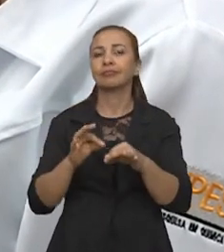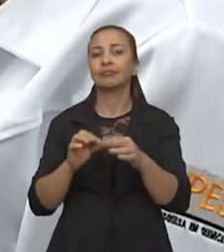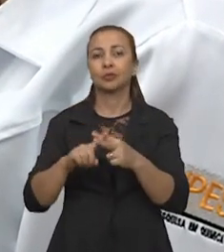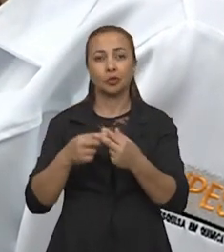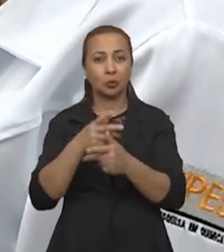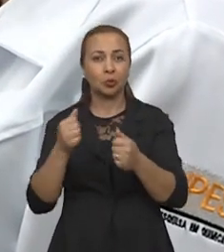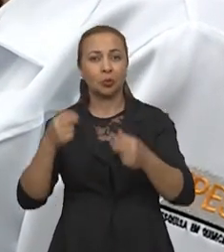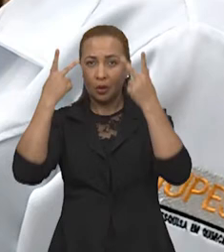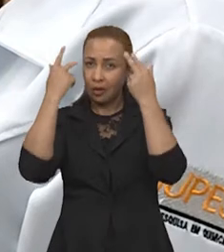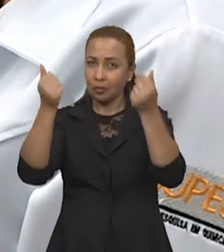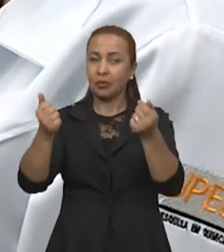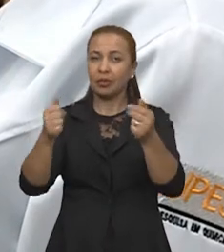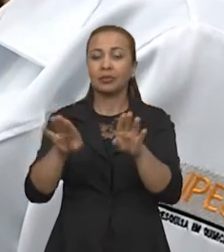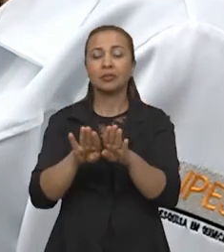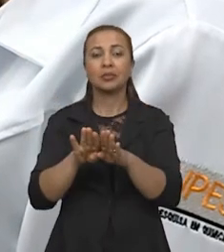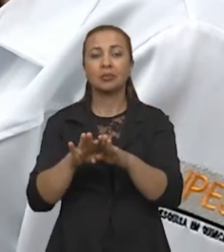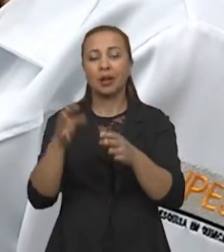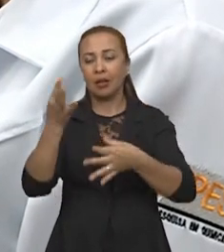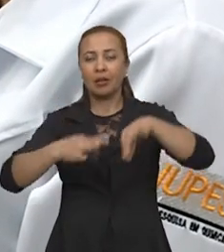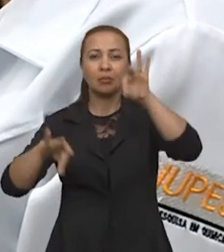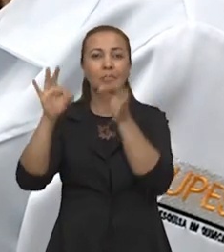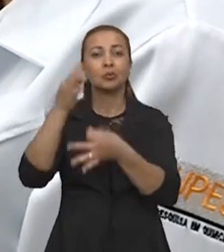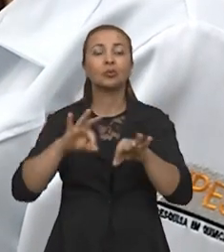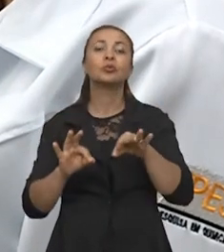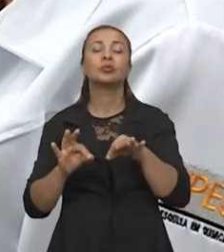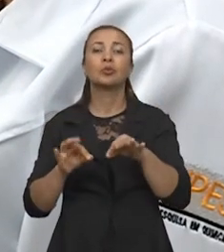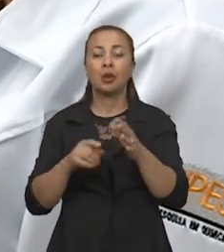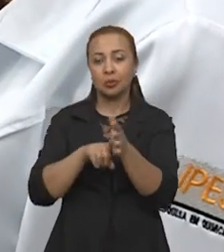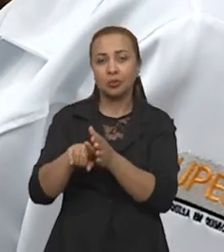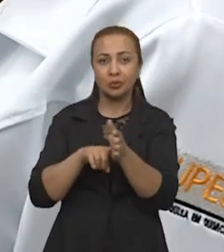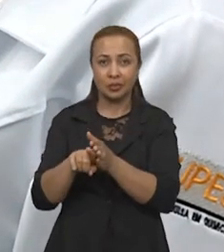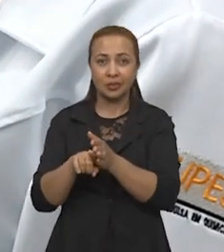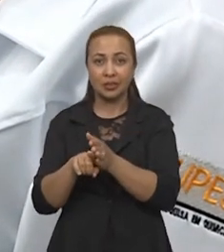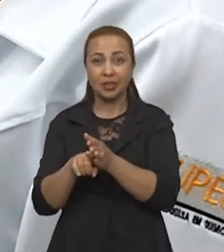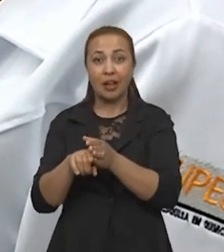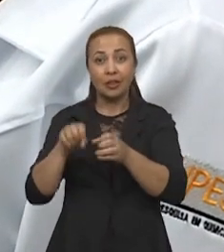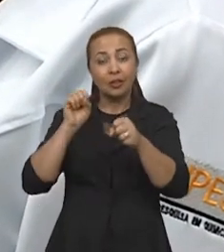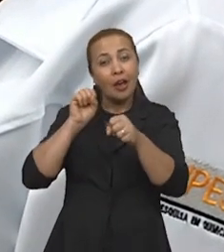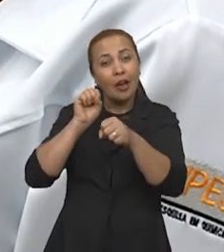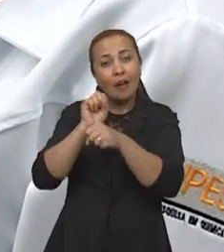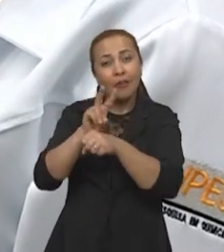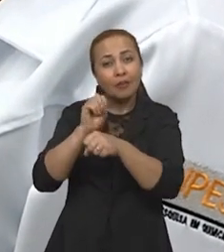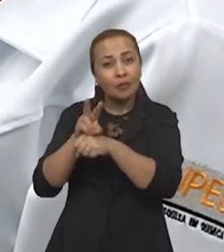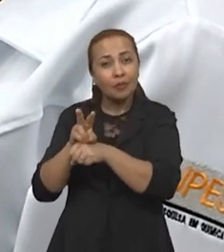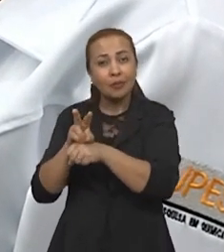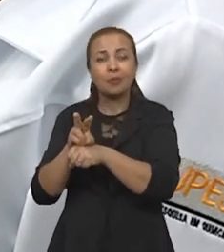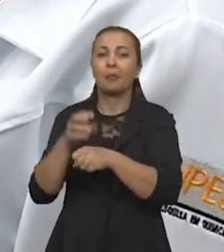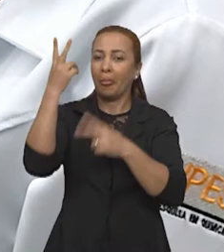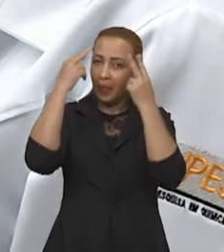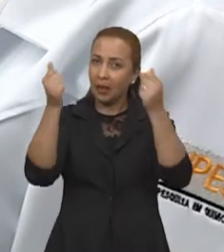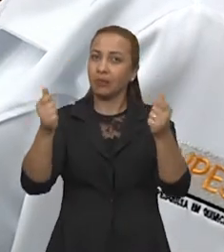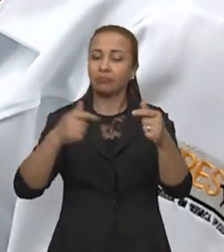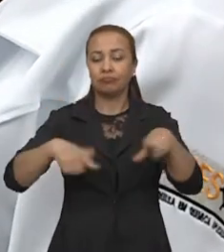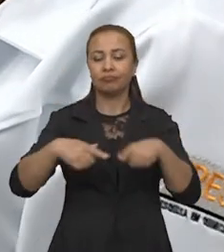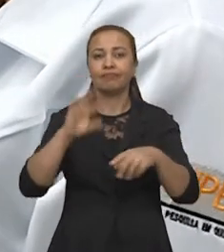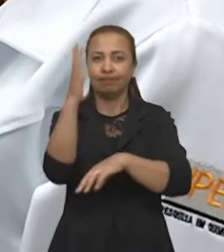produtos naturais e o laboratório de pesquisa de inseticidas naturais. Trabalhamos então com